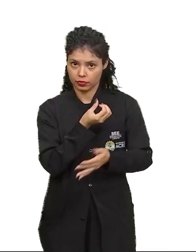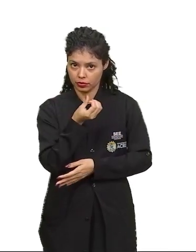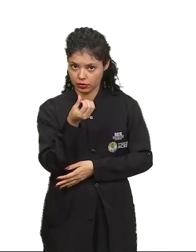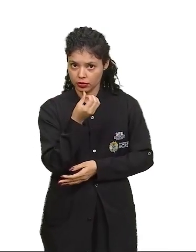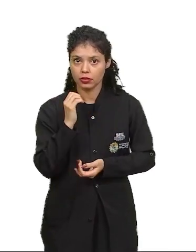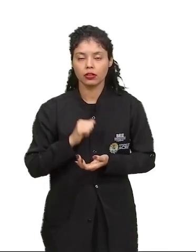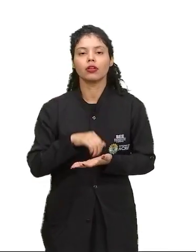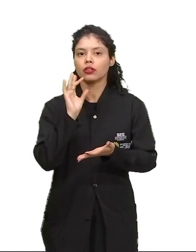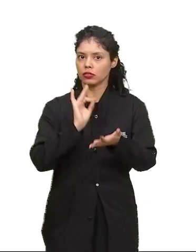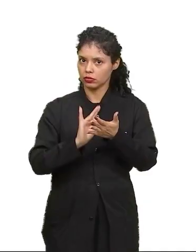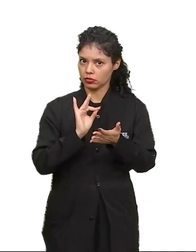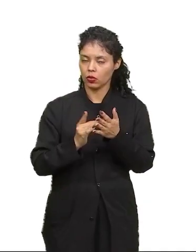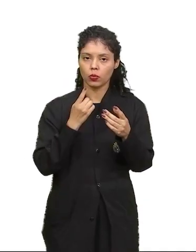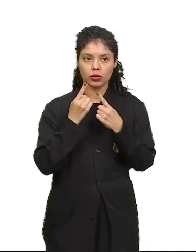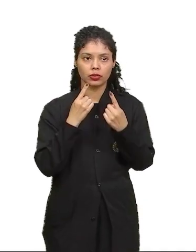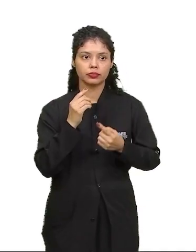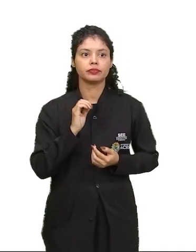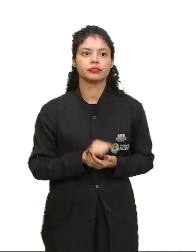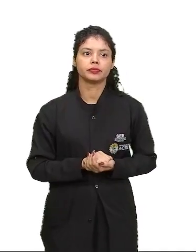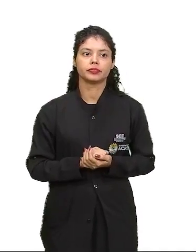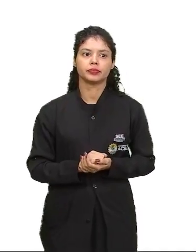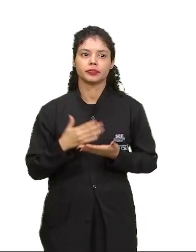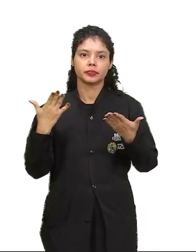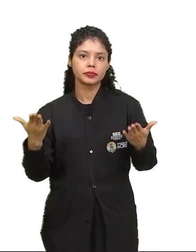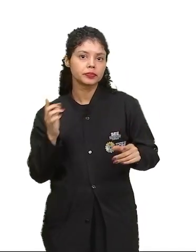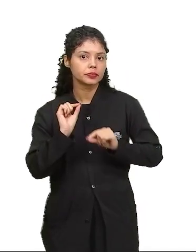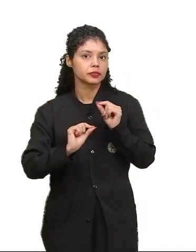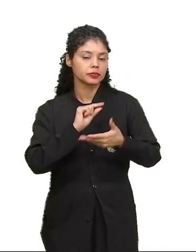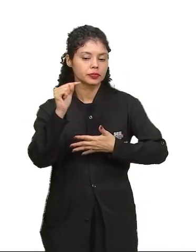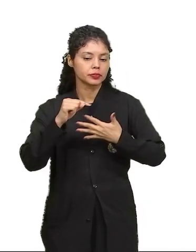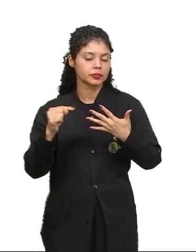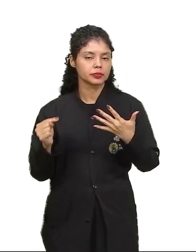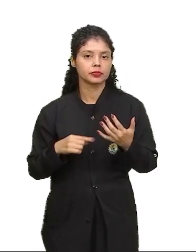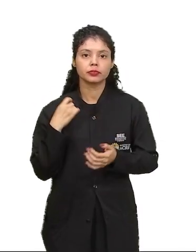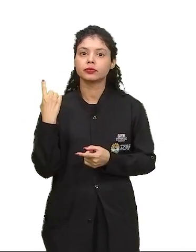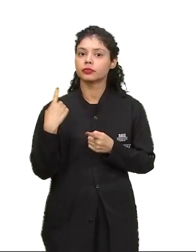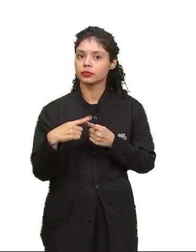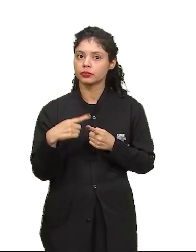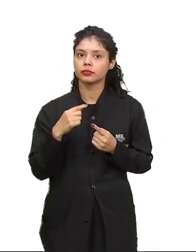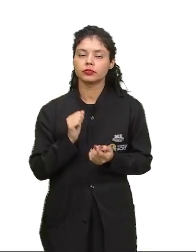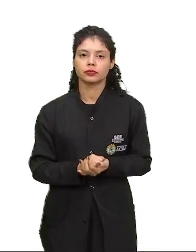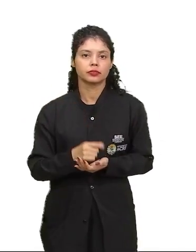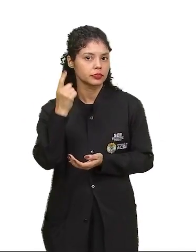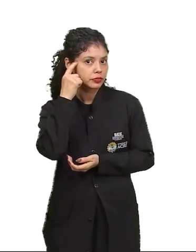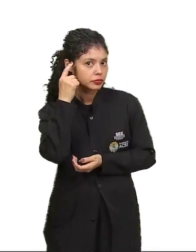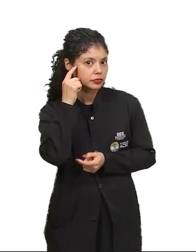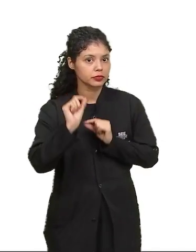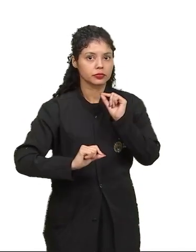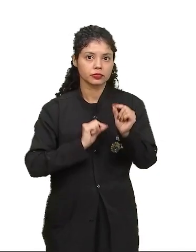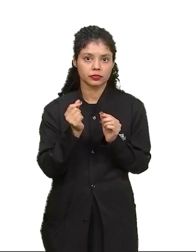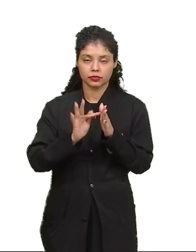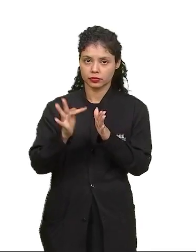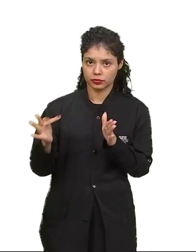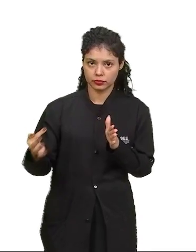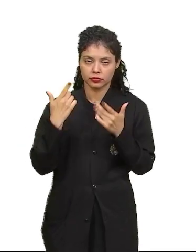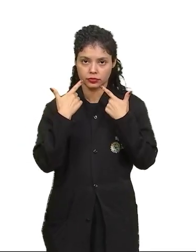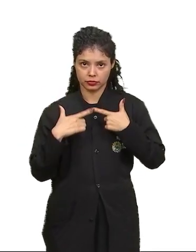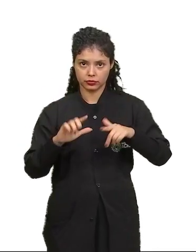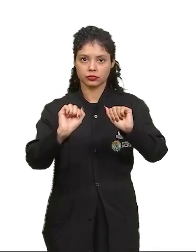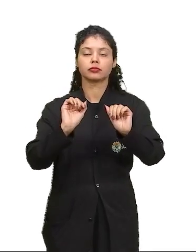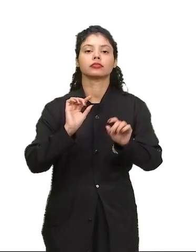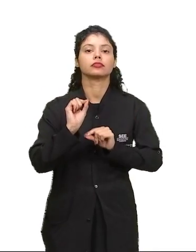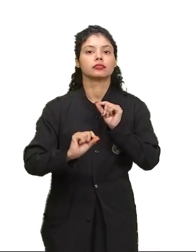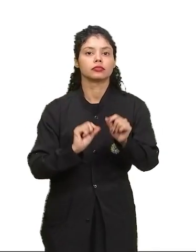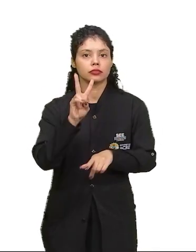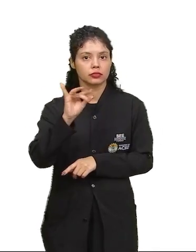que ela seja de fato uma comunicação. Esses elementos vão ser importantes porque, se a gente pensa em função da linguagem